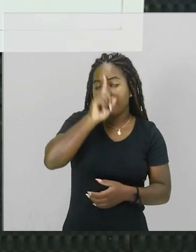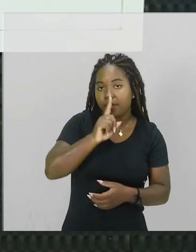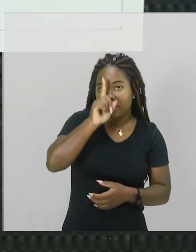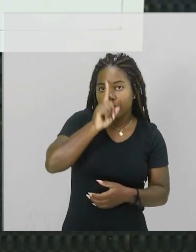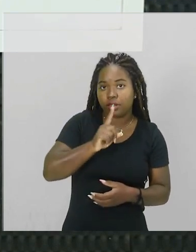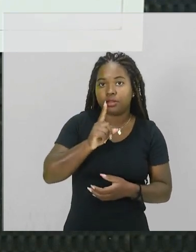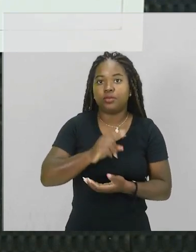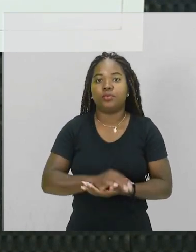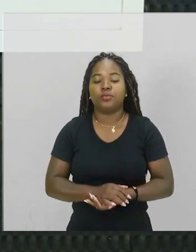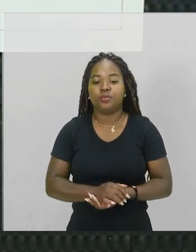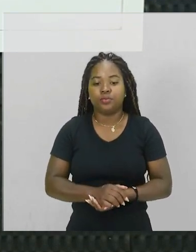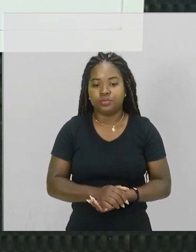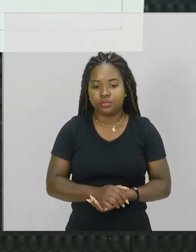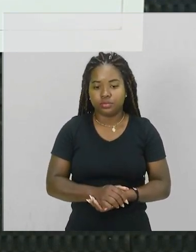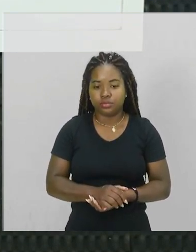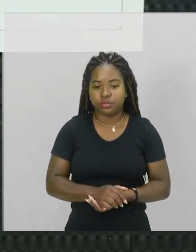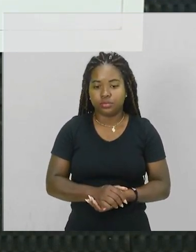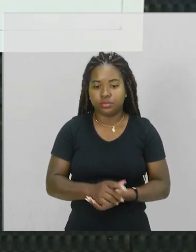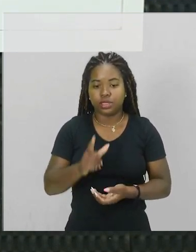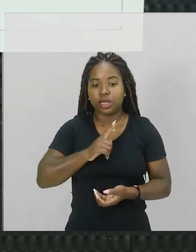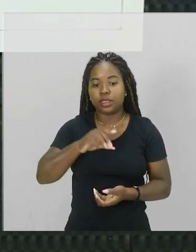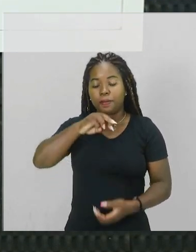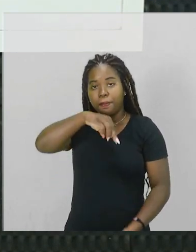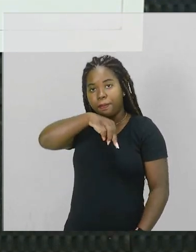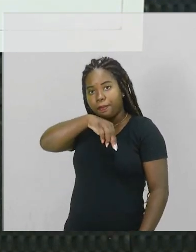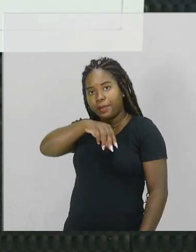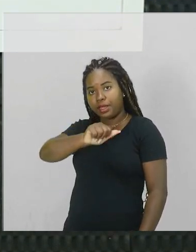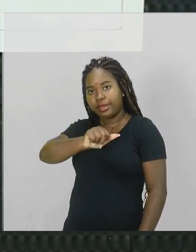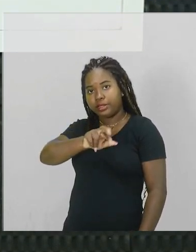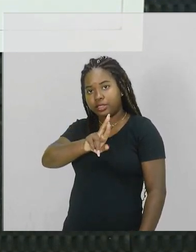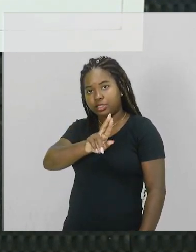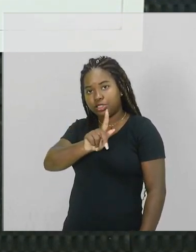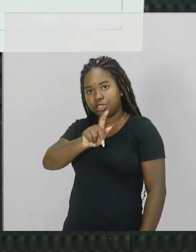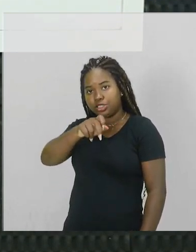o amarelo, o magenta,